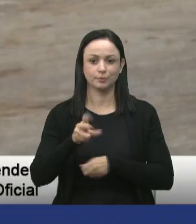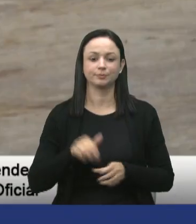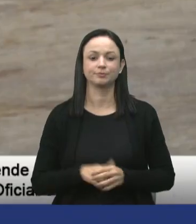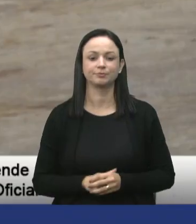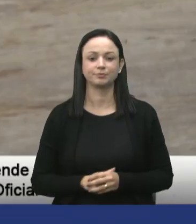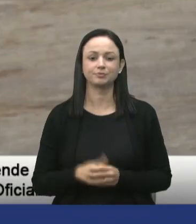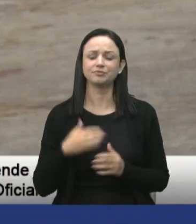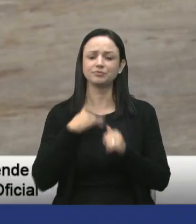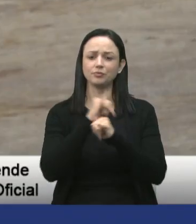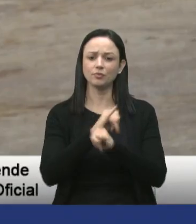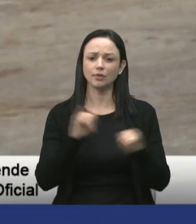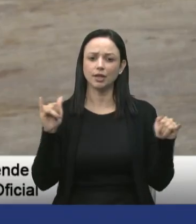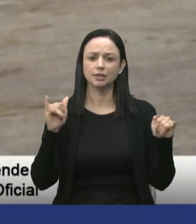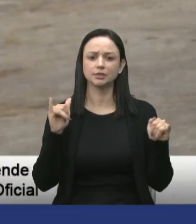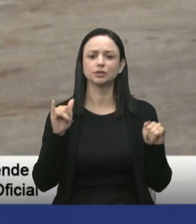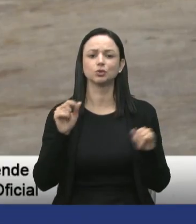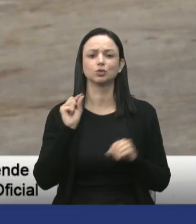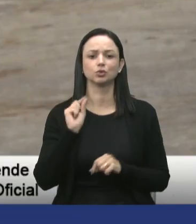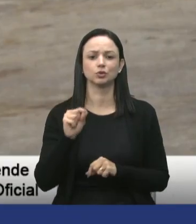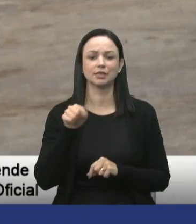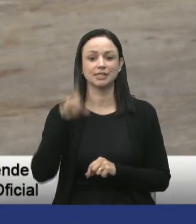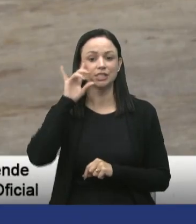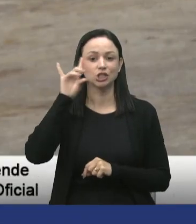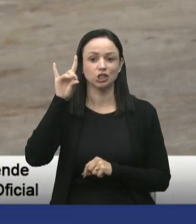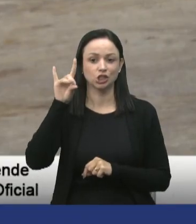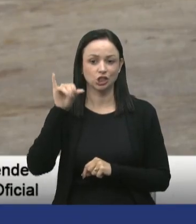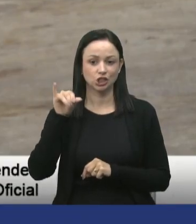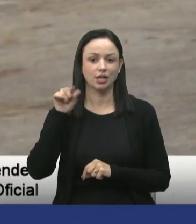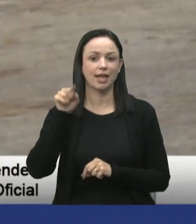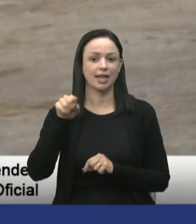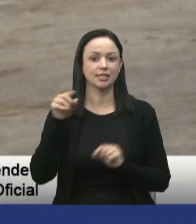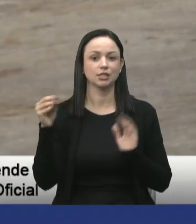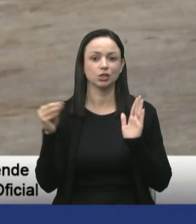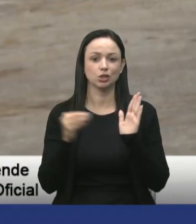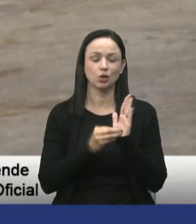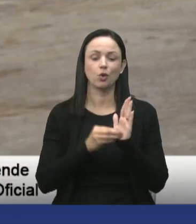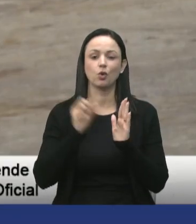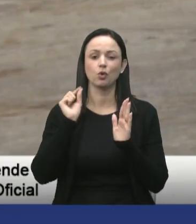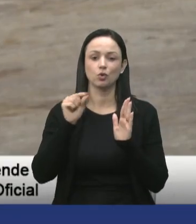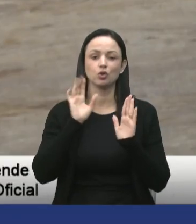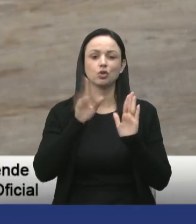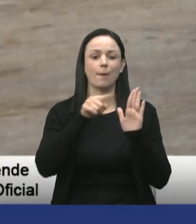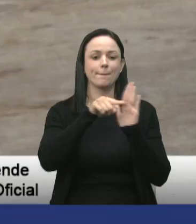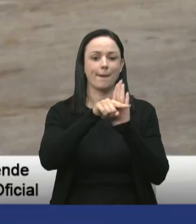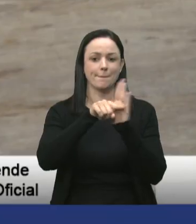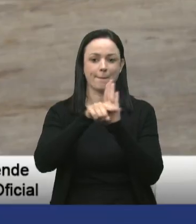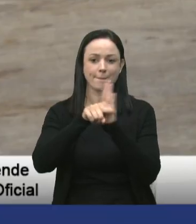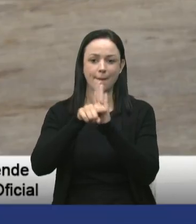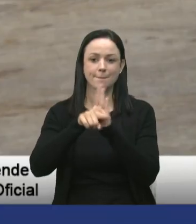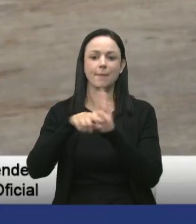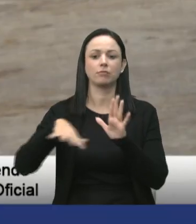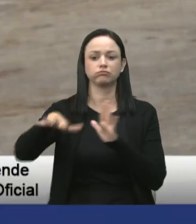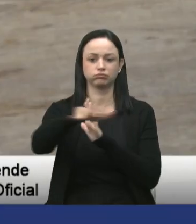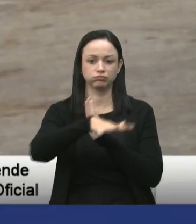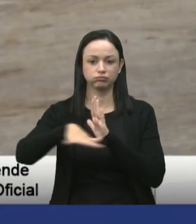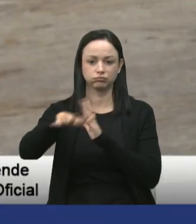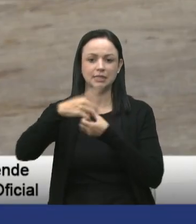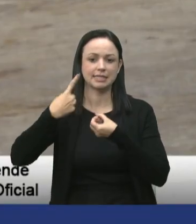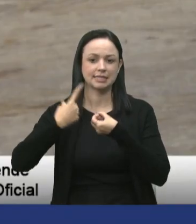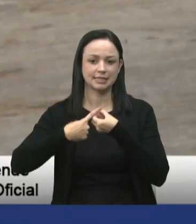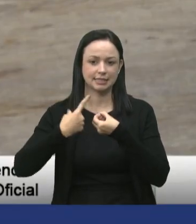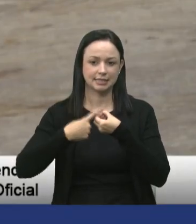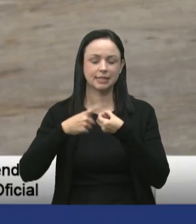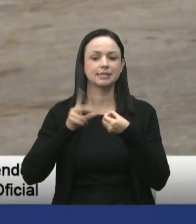Informo a todos que este dia, esta data, foi submetido à consulta pública, este é o nosso rito.